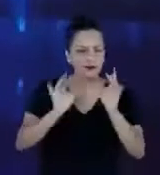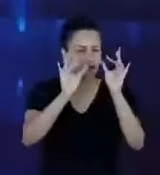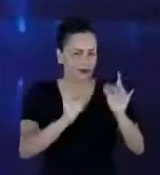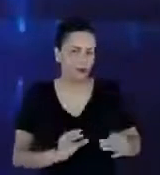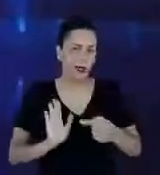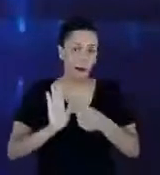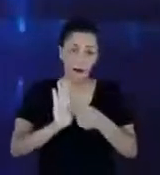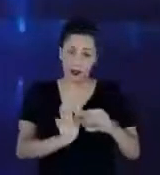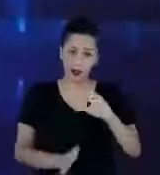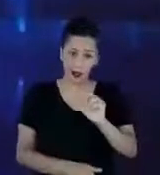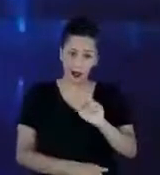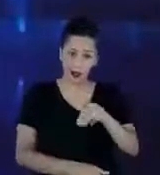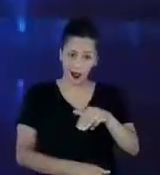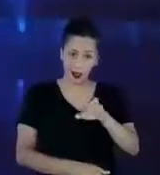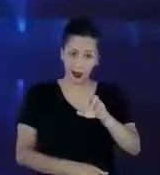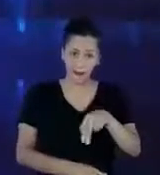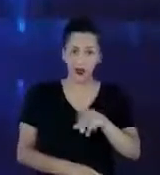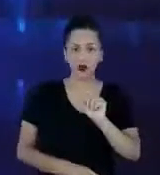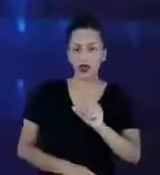em termos de números